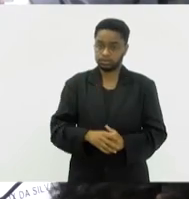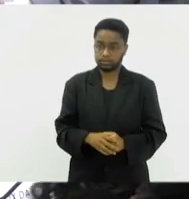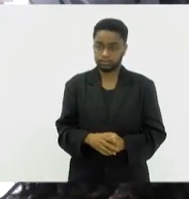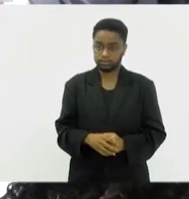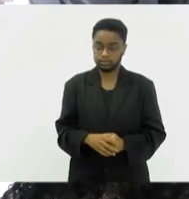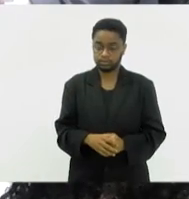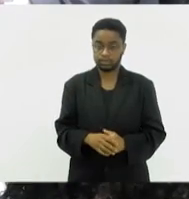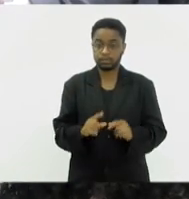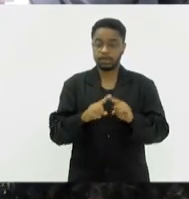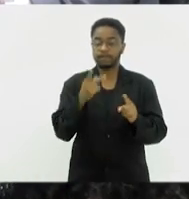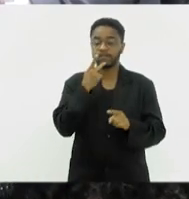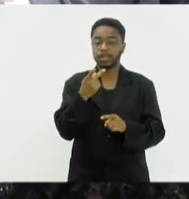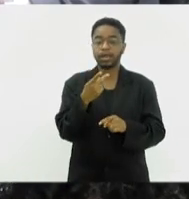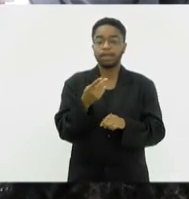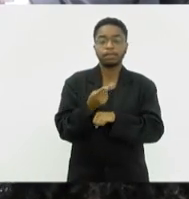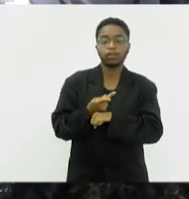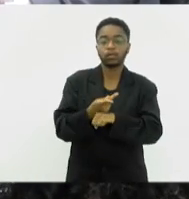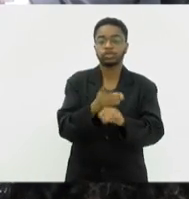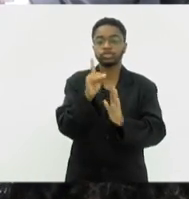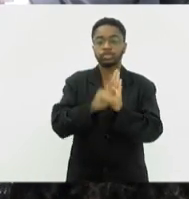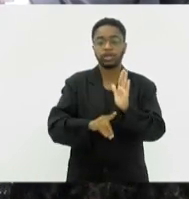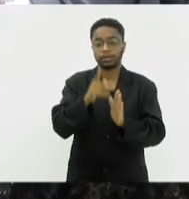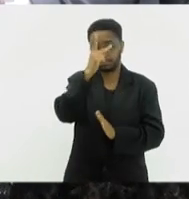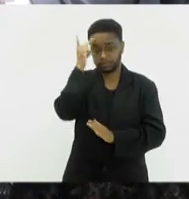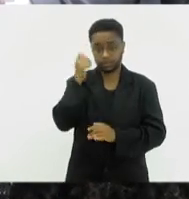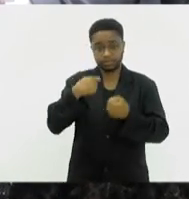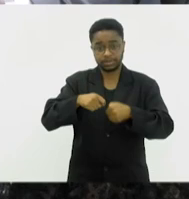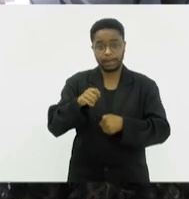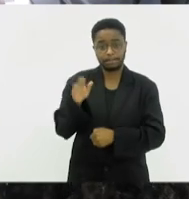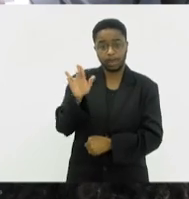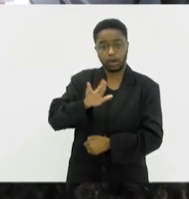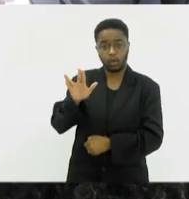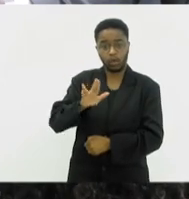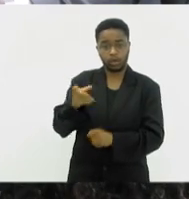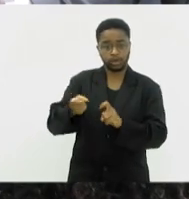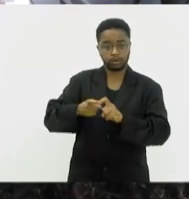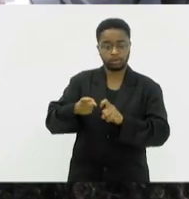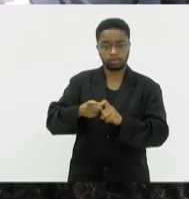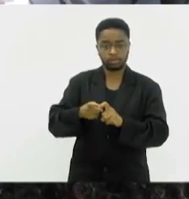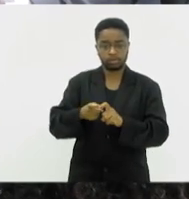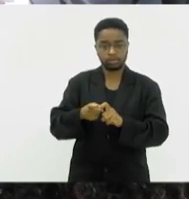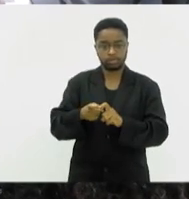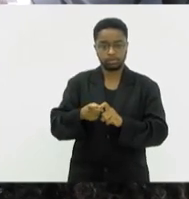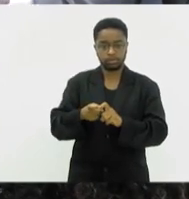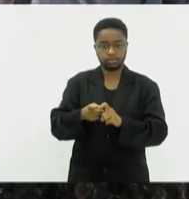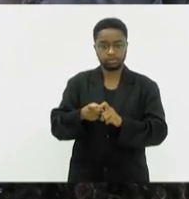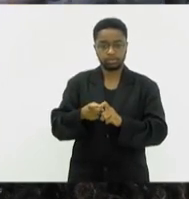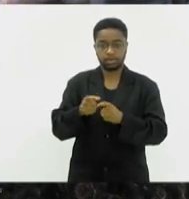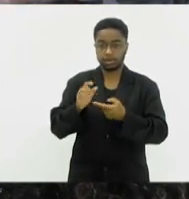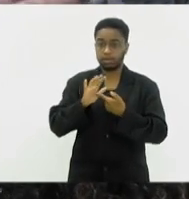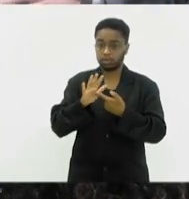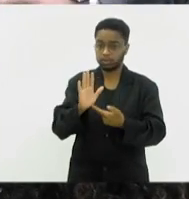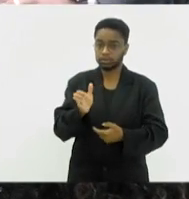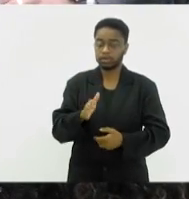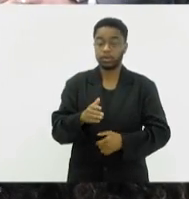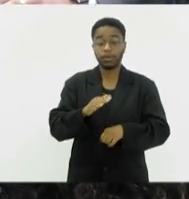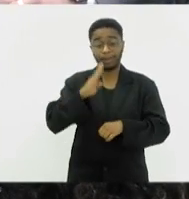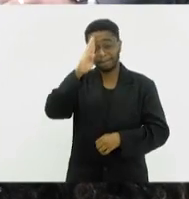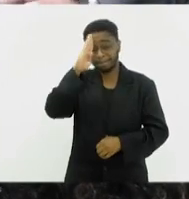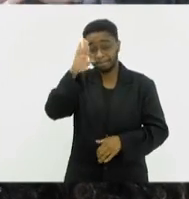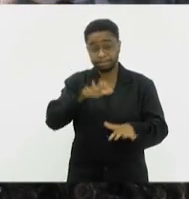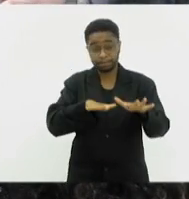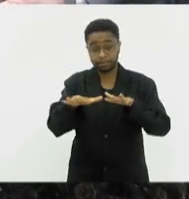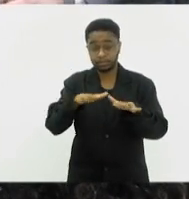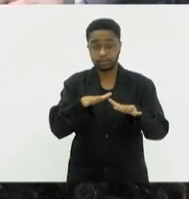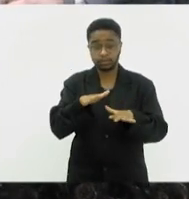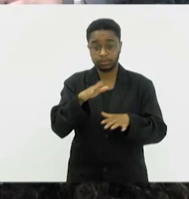movimentos... A busca pelo direito à saúde de pacientes que necessitam da maconha medicinal... Deputado, ele um já dos mostra... maiores movimentos do Brasil é a